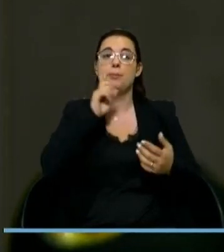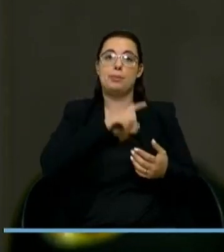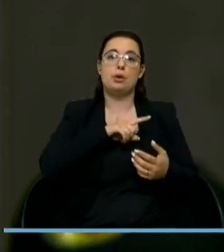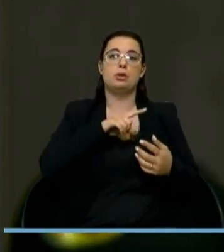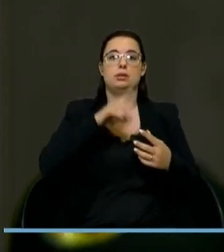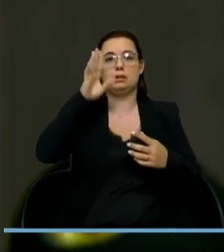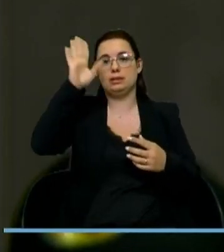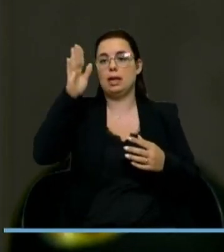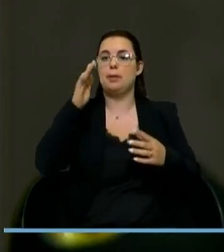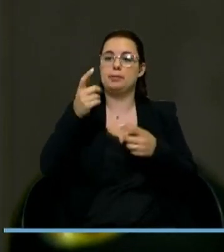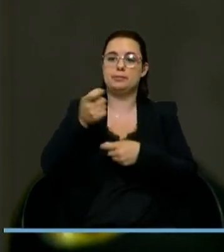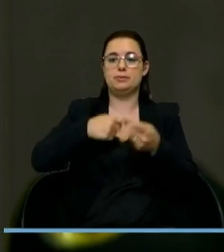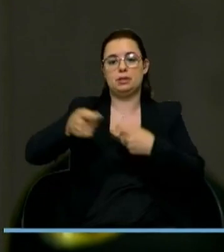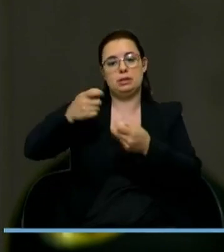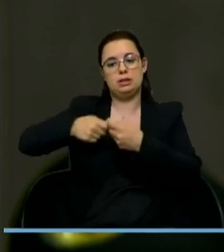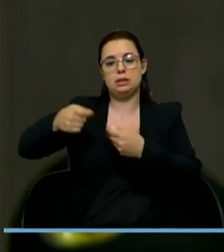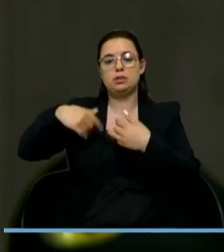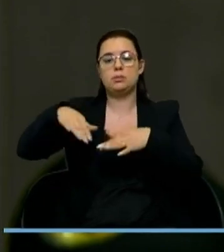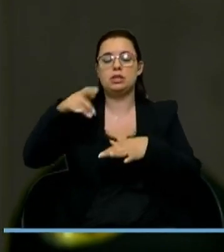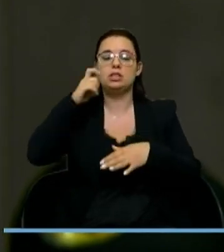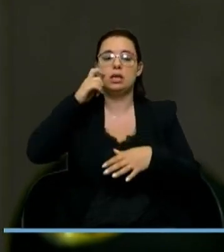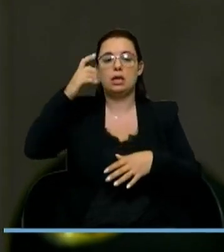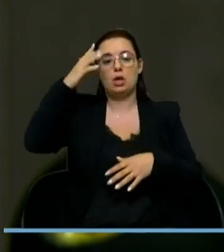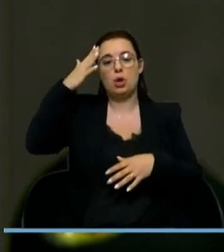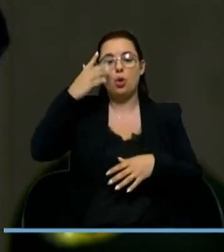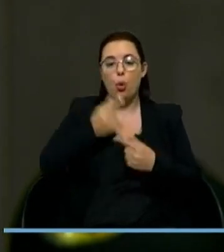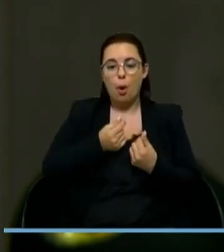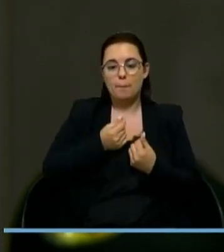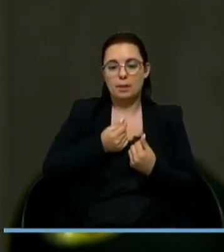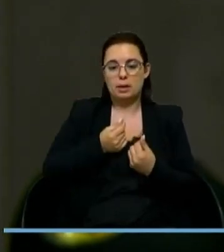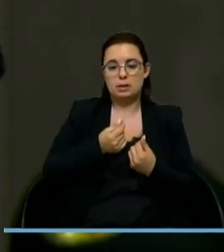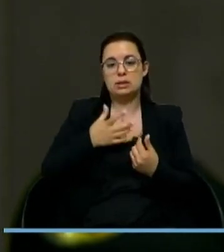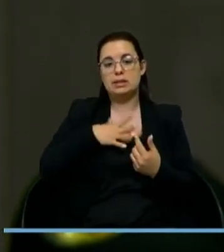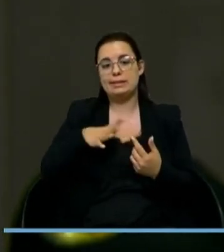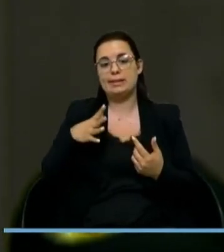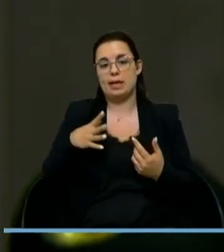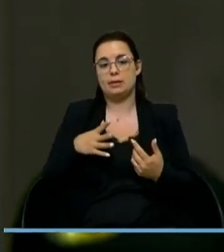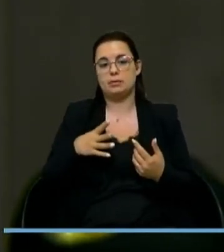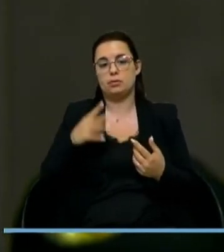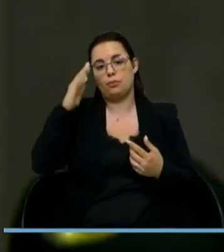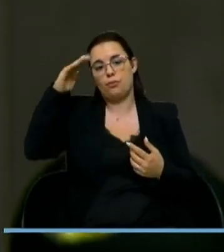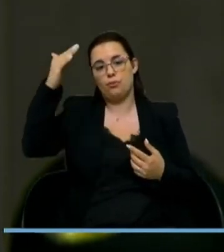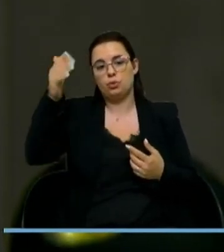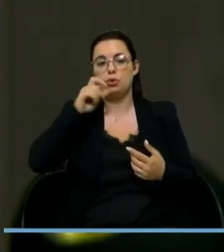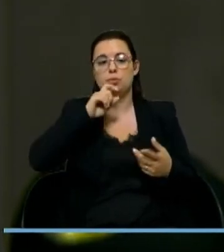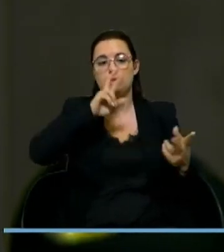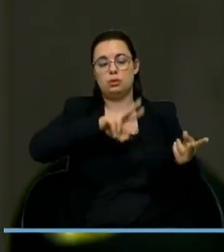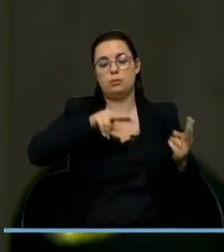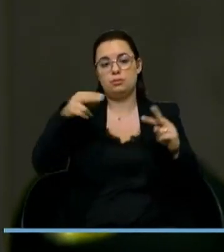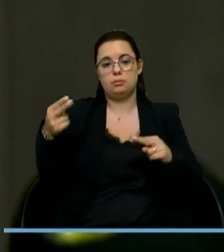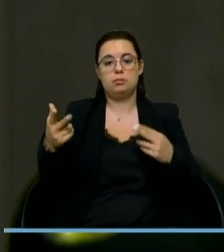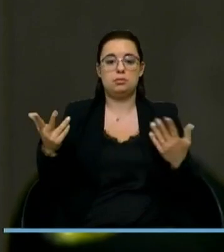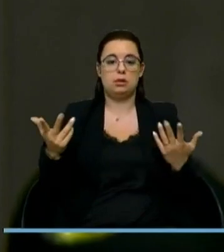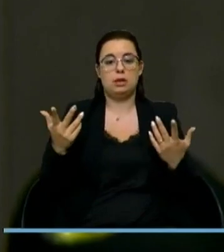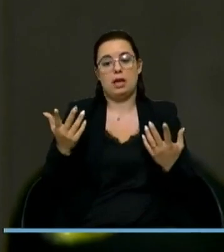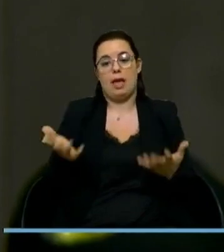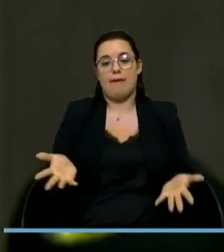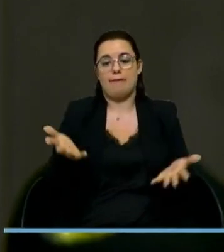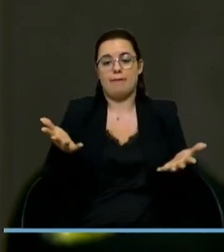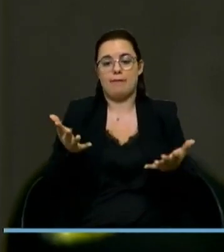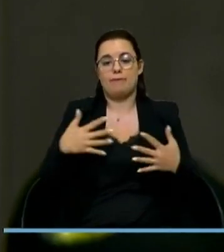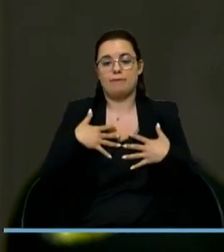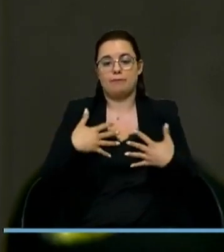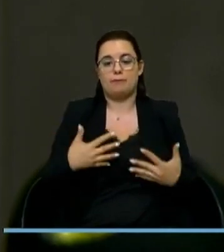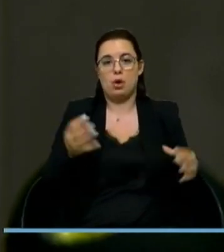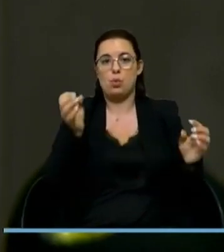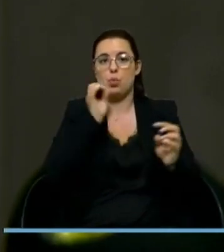que as ações são vendidas, mas quem as compra, por exemplo, o Nuno as compra e quer, obviamente, no futuro poder transacioná-las, obviamente é um desincentivo não haver